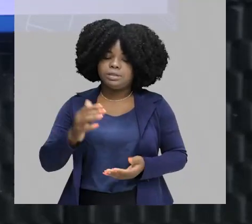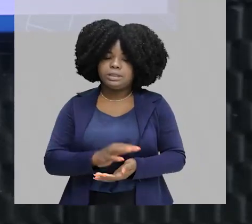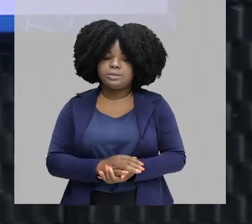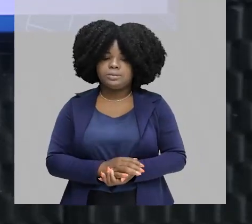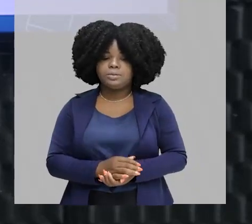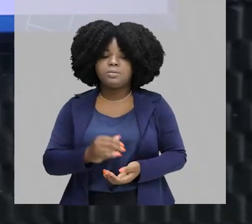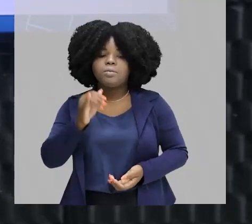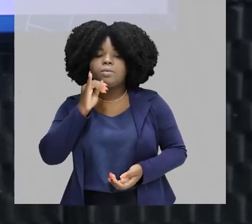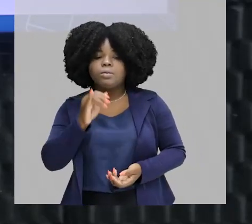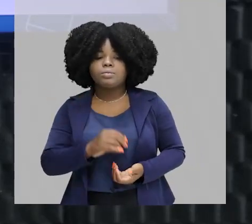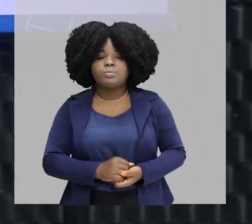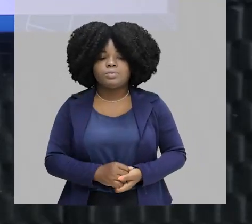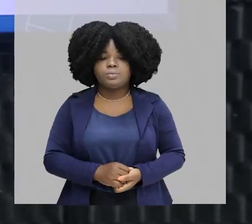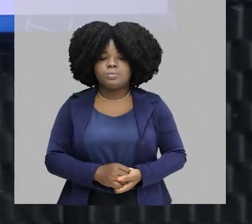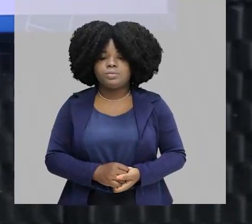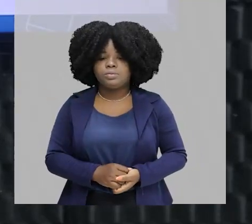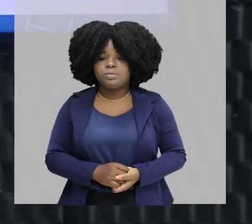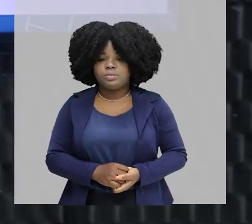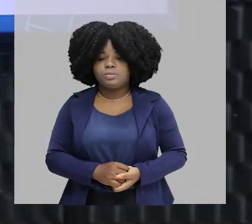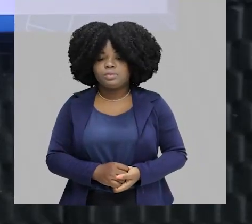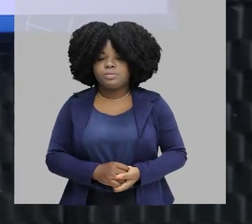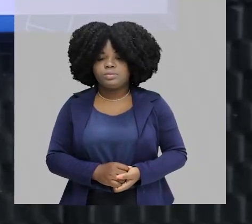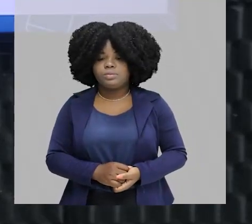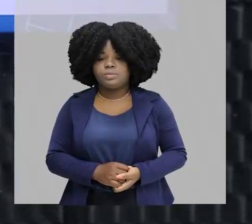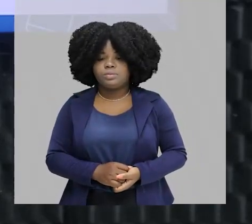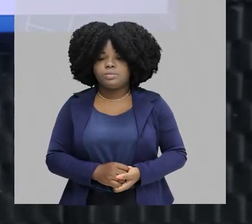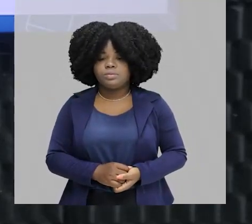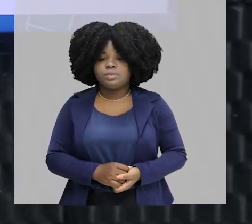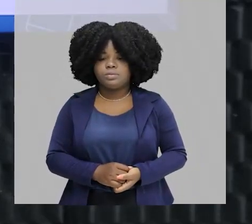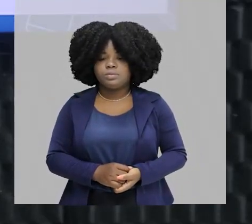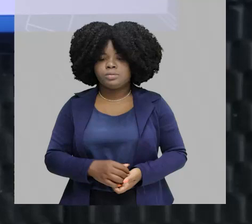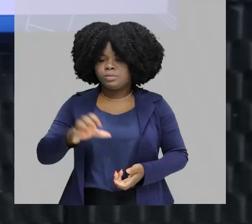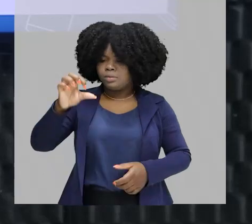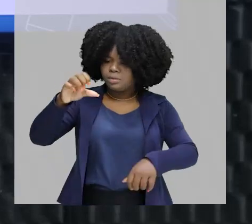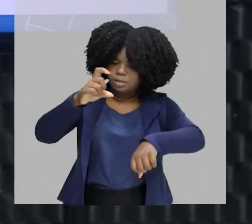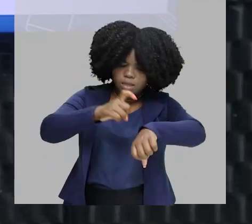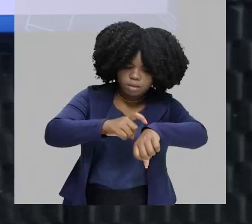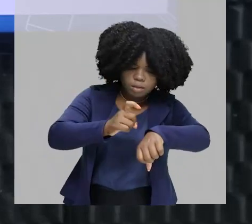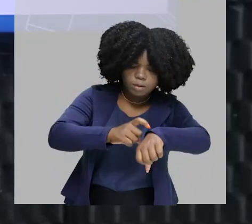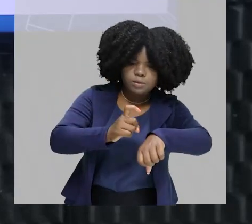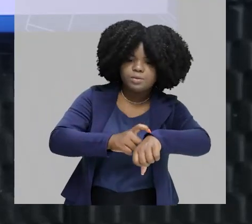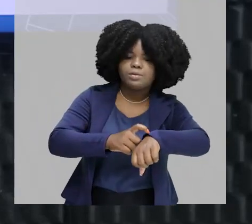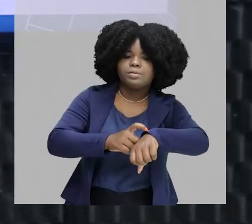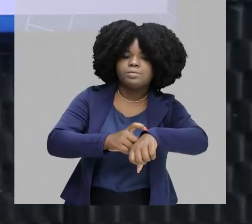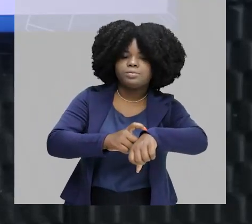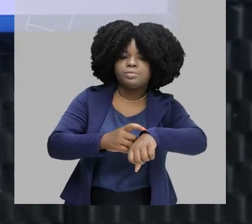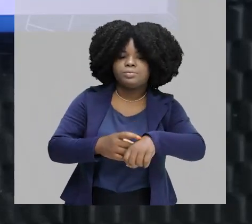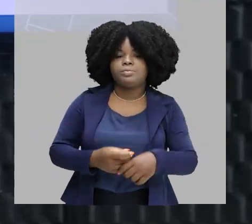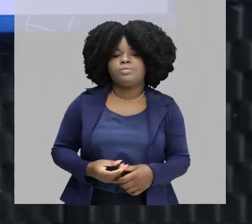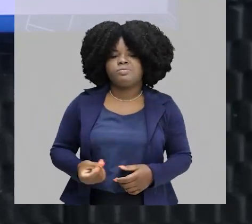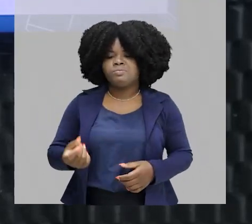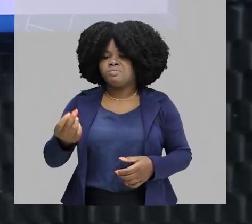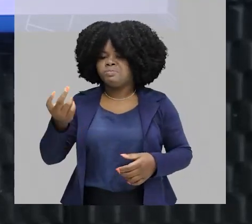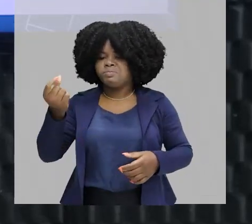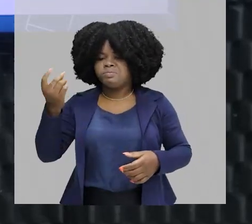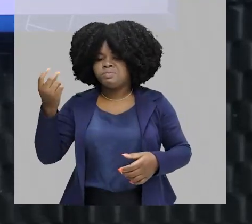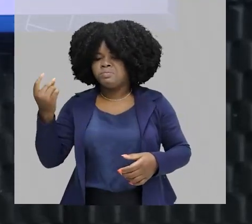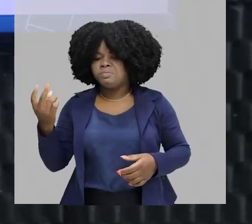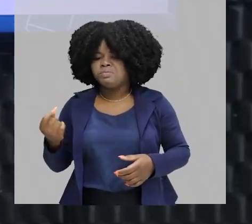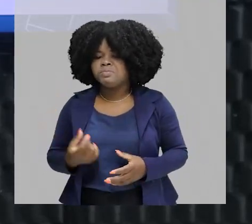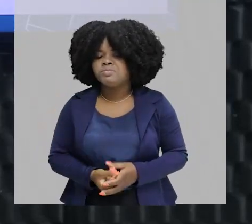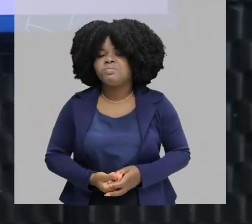coisa. Por exemplo, 9 o'clock, desde as 9 horas. January 1st, ou 1st of